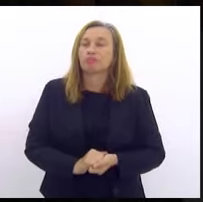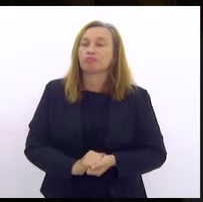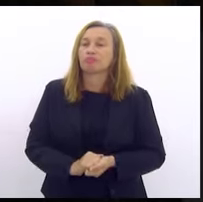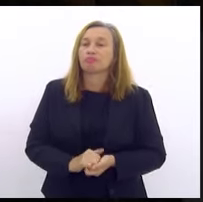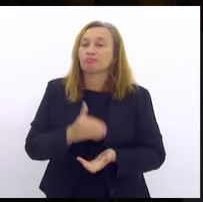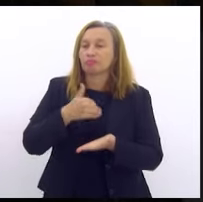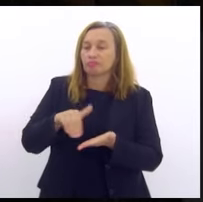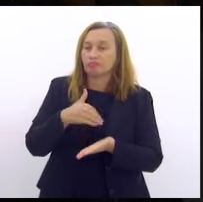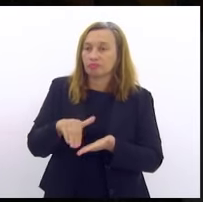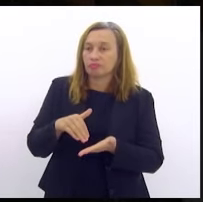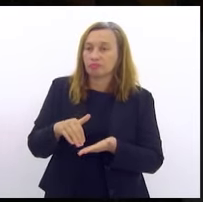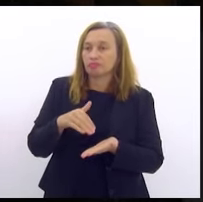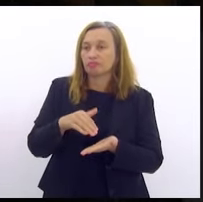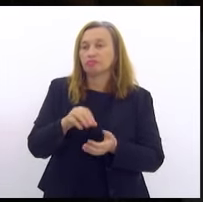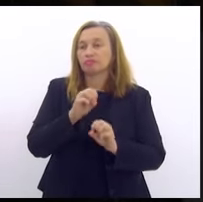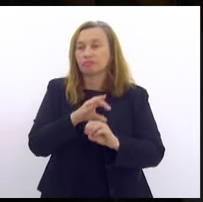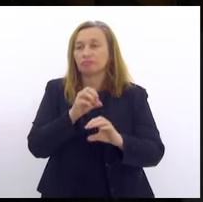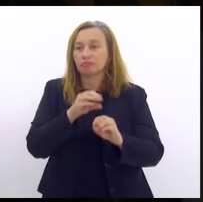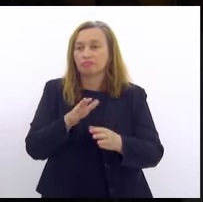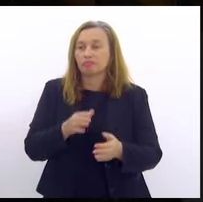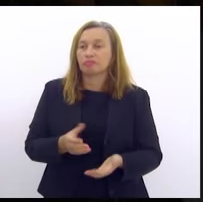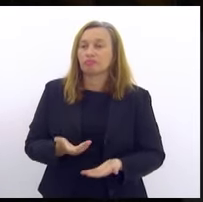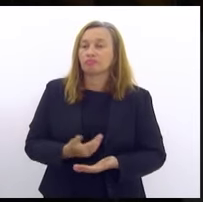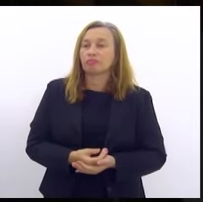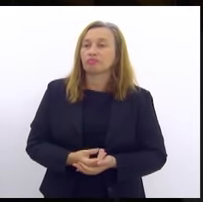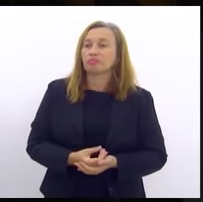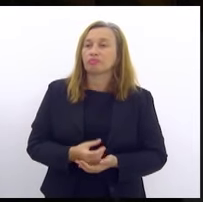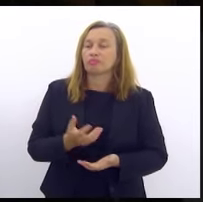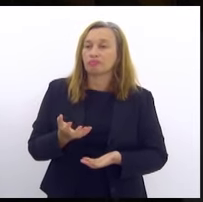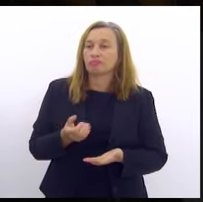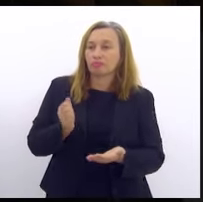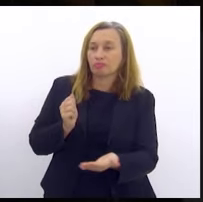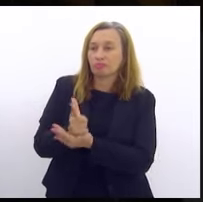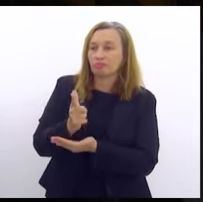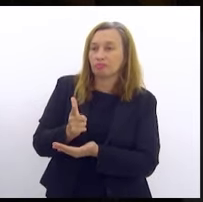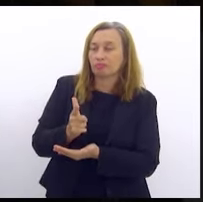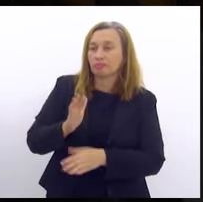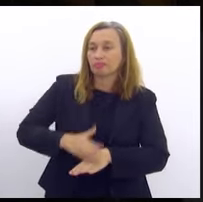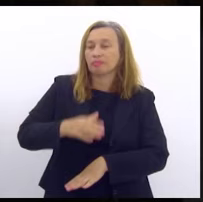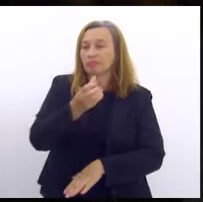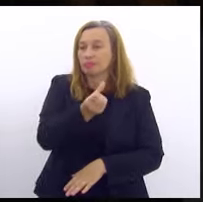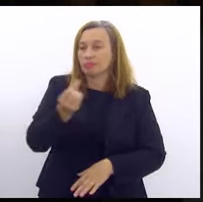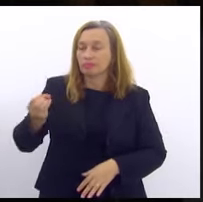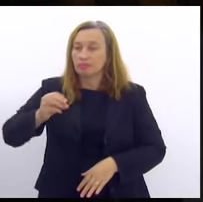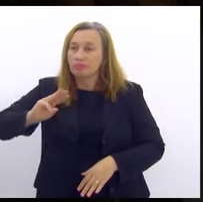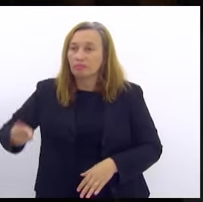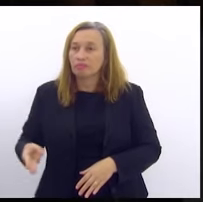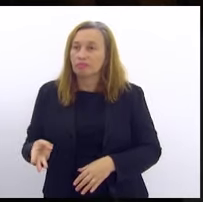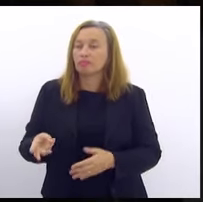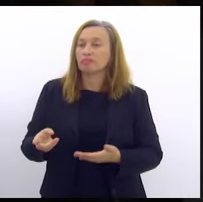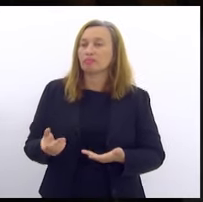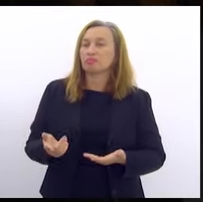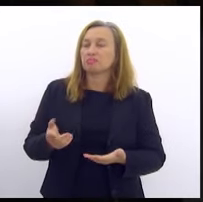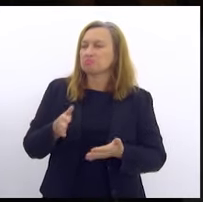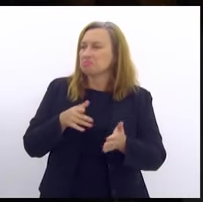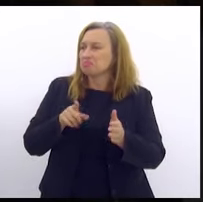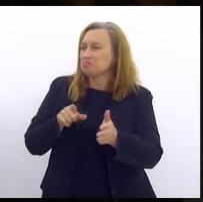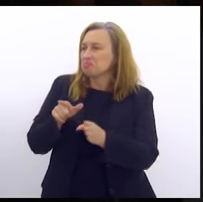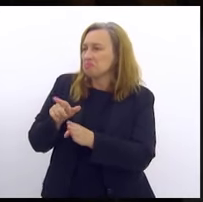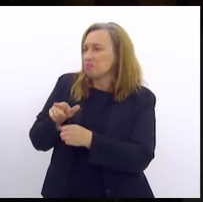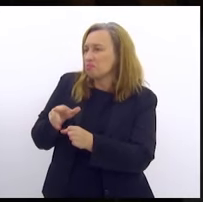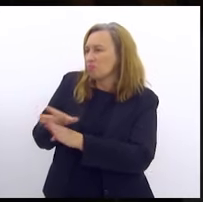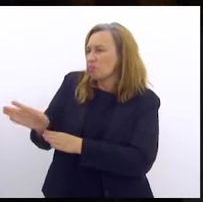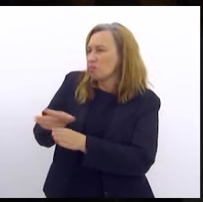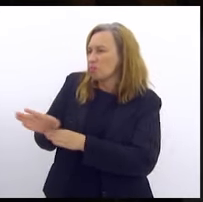Educação quer queimar mais de 600 milhões de reais em livros, sem que a comunidade escolar sequer fosse consultada sobre o papel desses